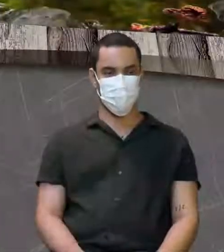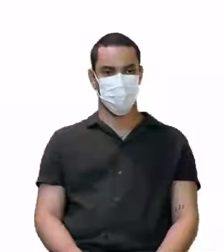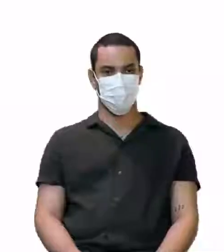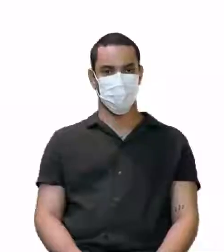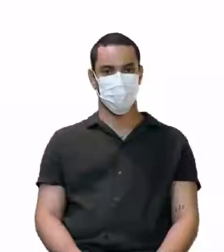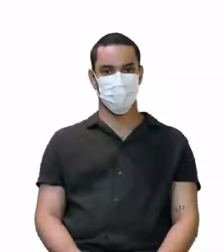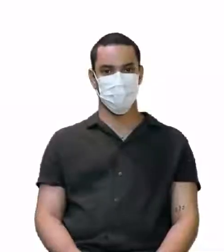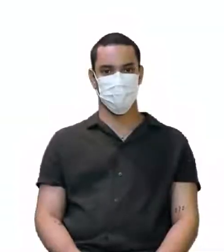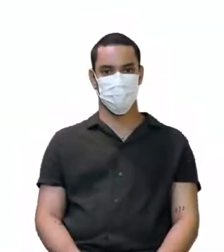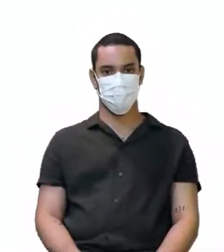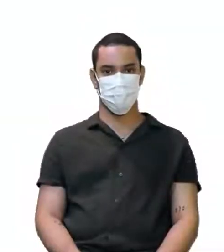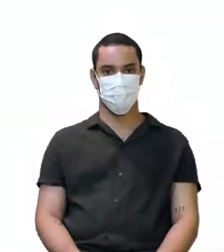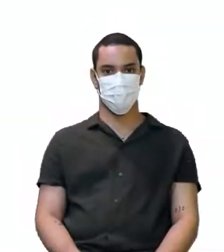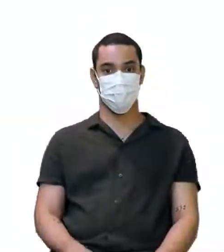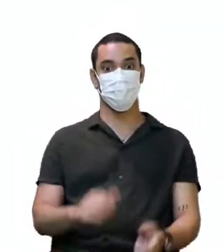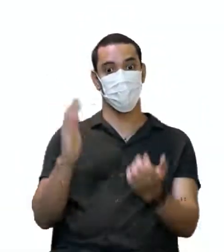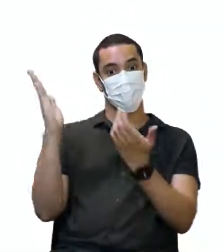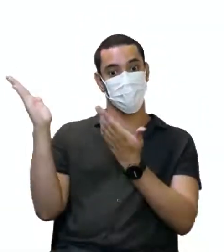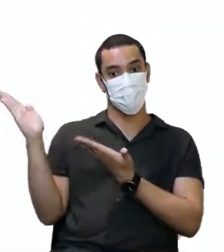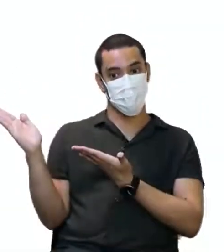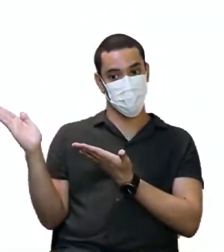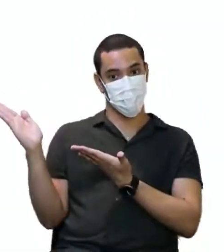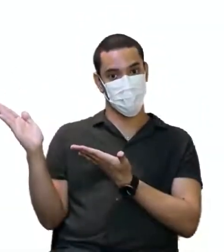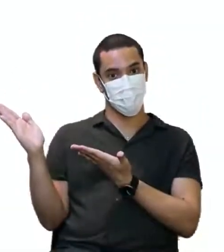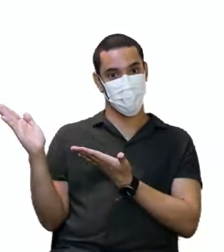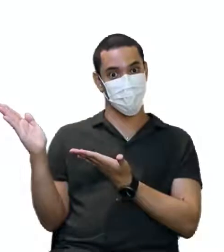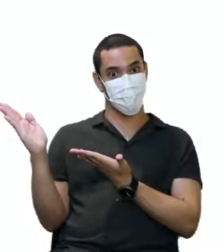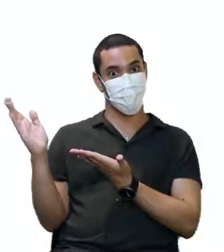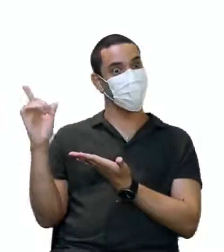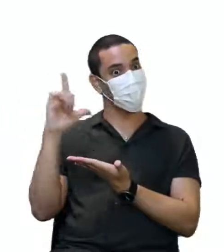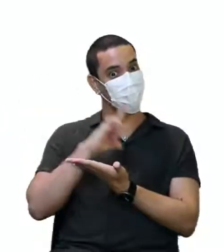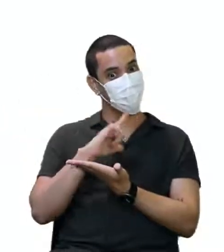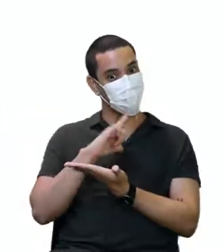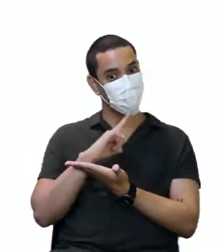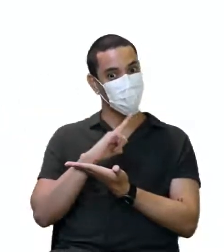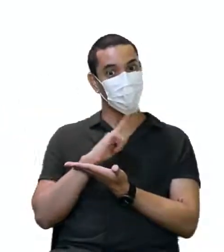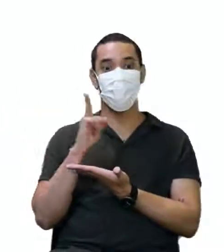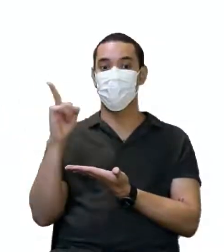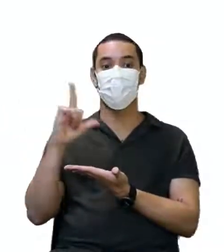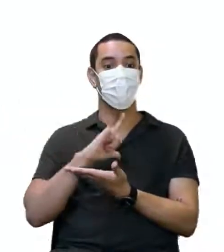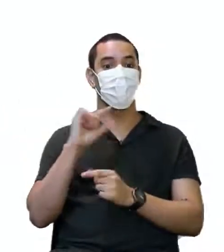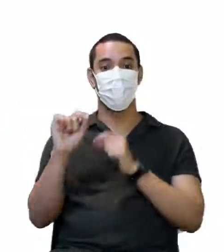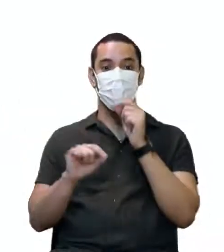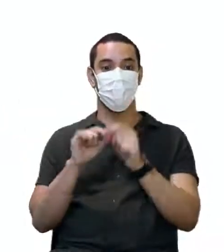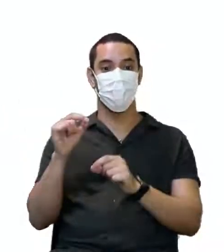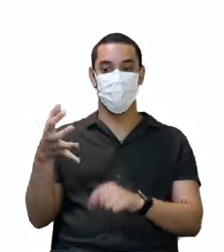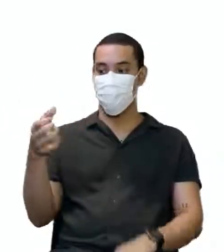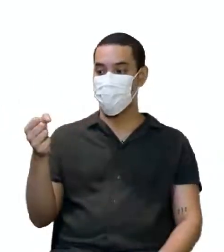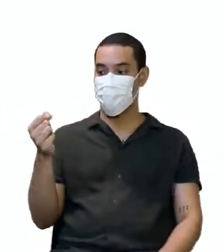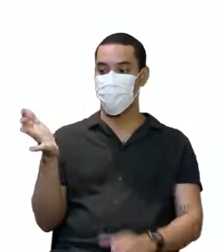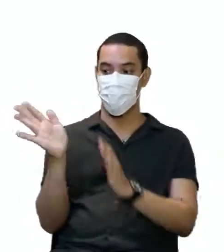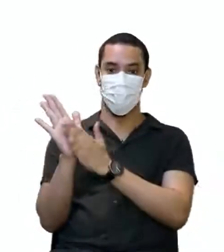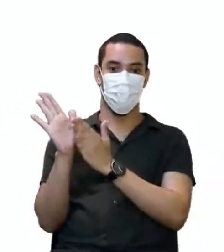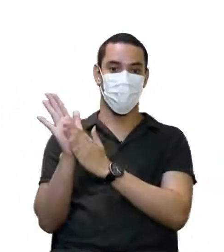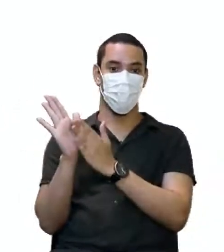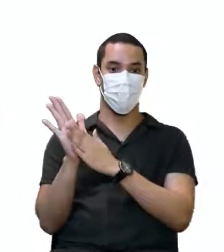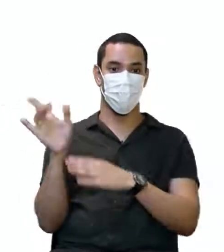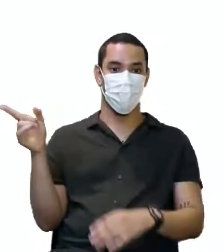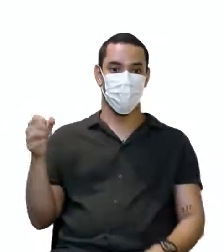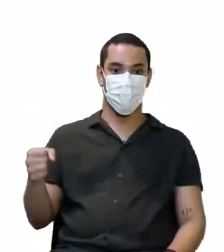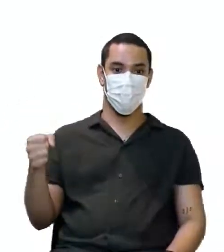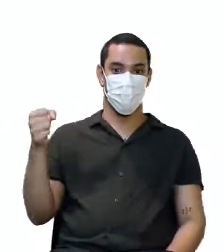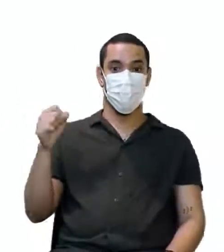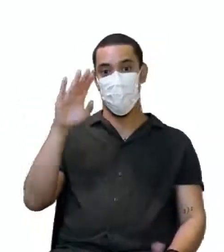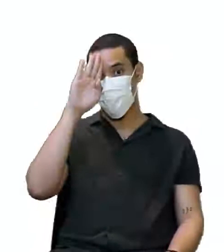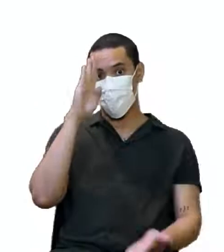lá. Aqui a gente tem o Australopithecus e olha o que ele tem na mãozinha dele, né? Gente,